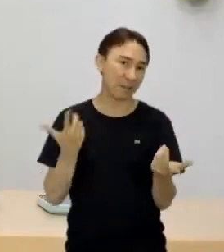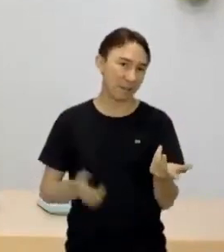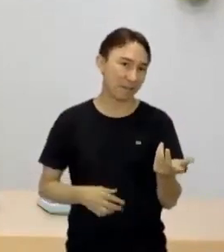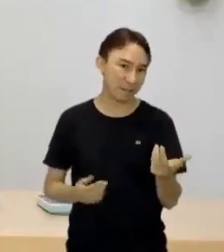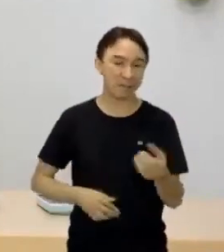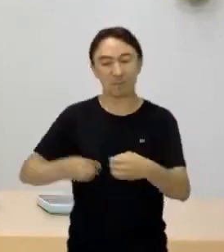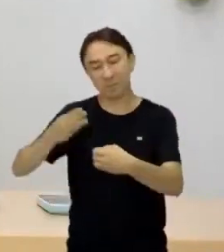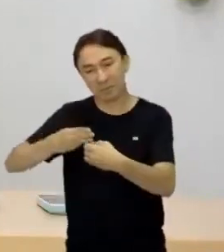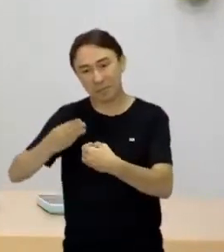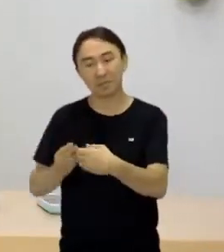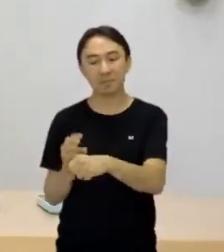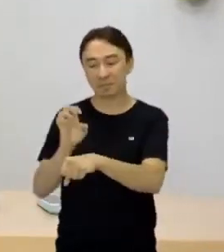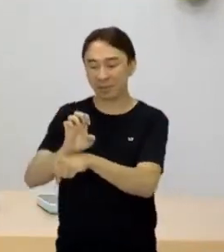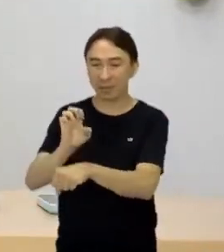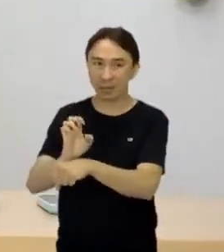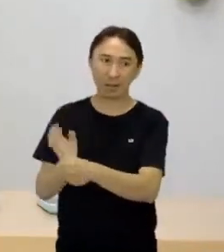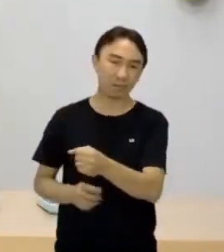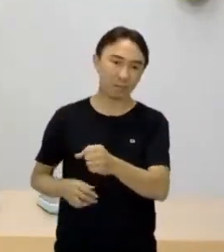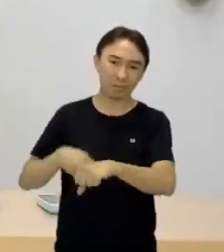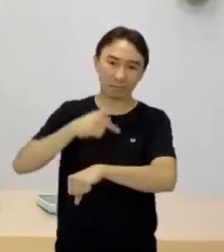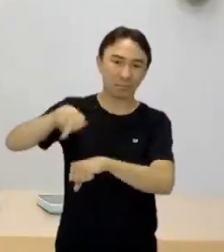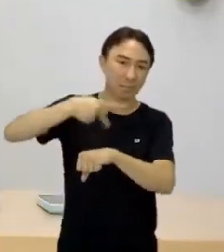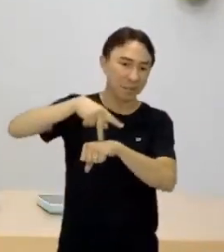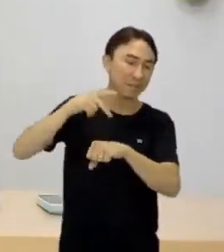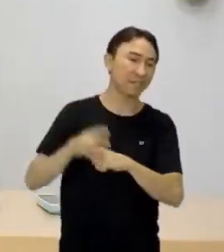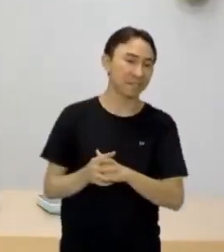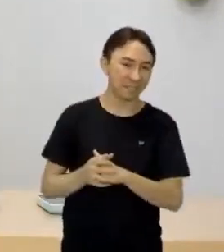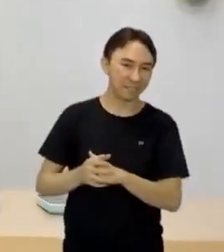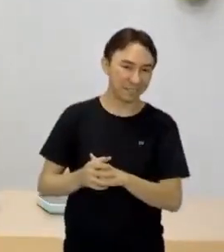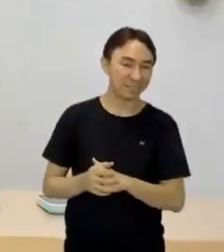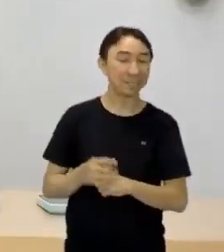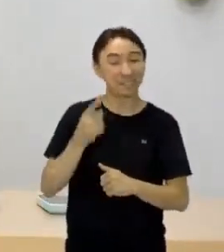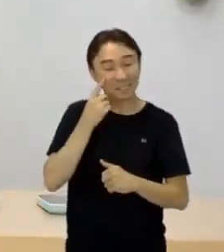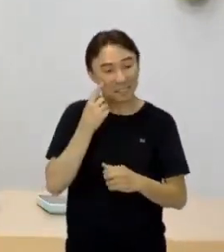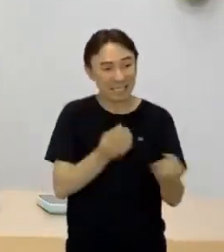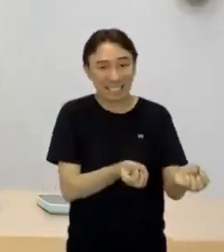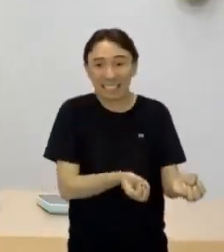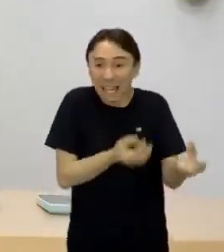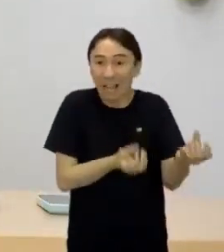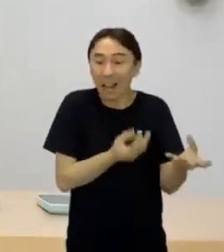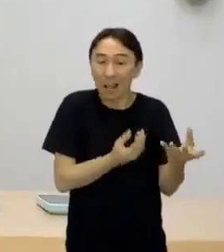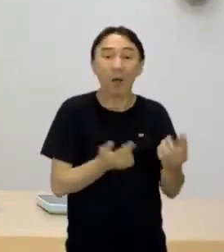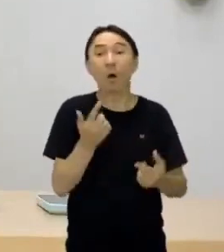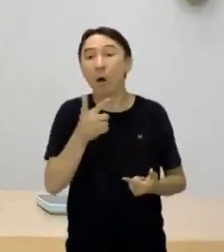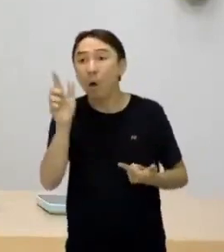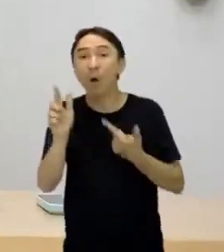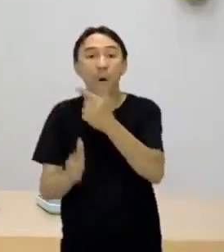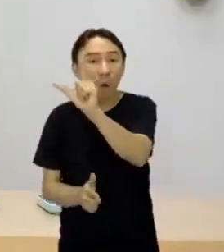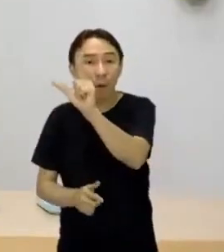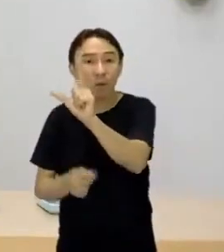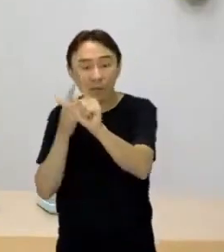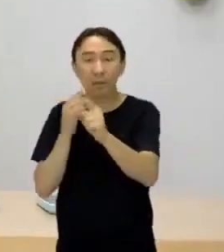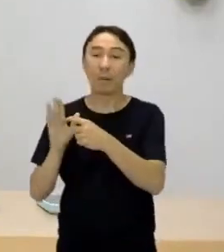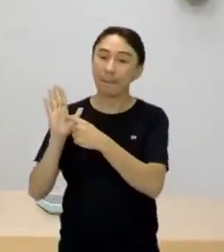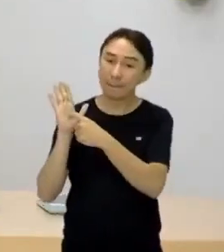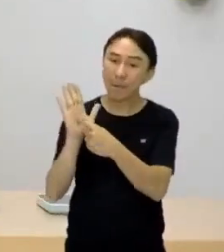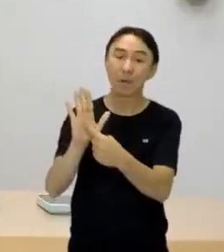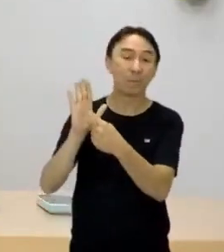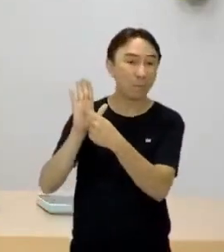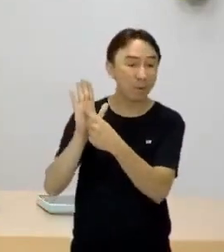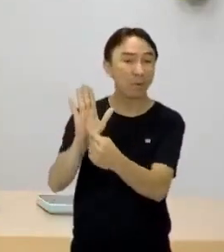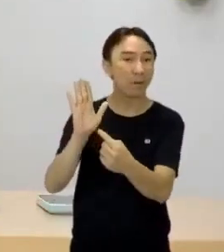E nesse site, depois aí o professor pode estar trabalhando com vocês, outros dados que ele acaba mostrando, né, que é